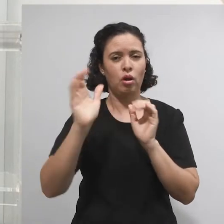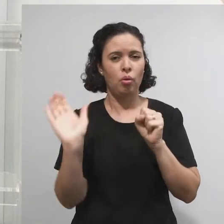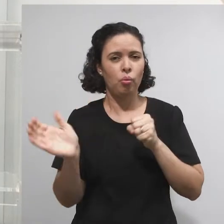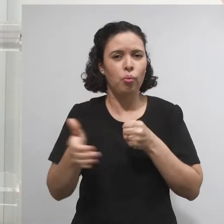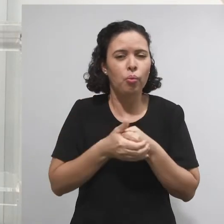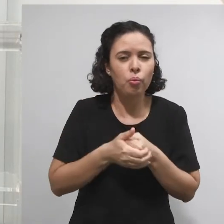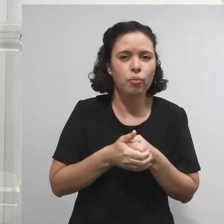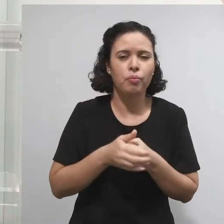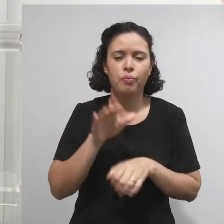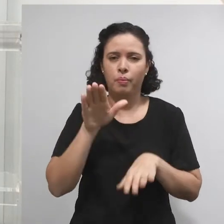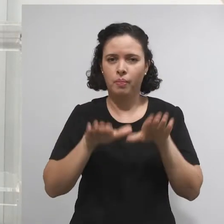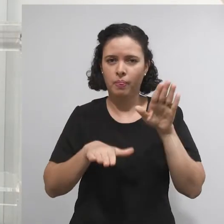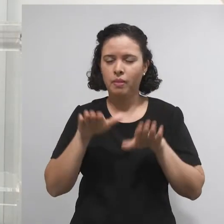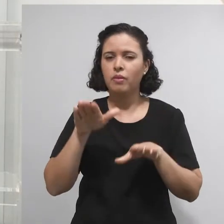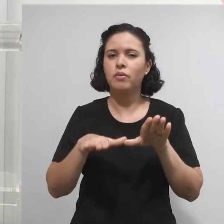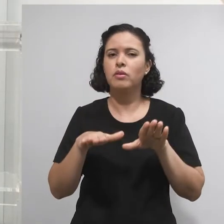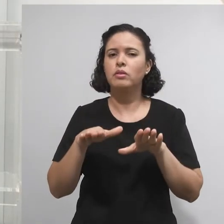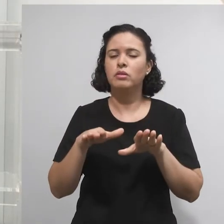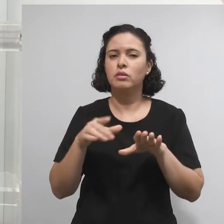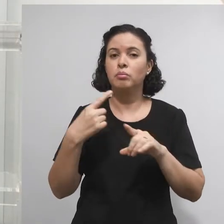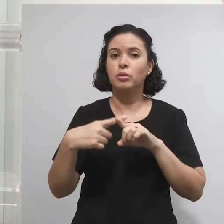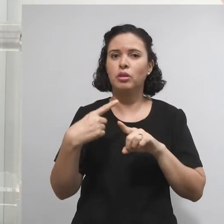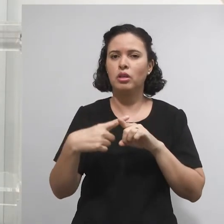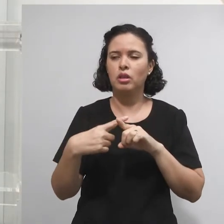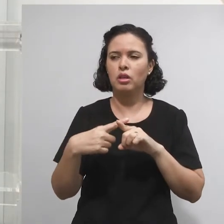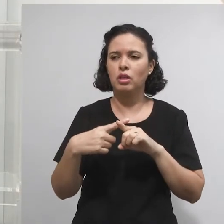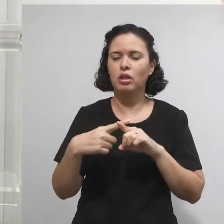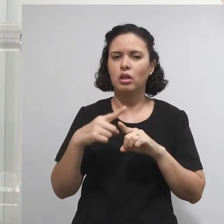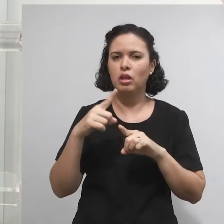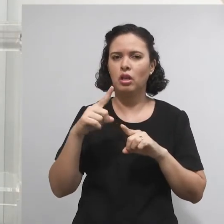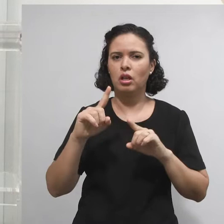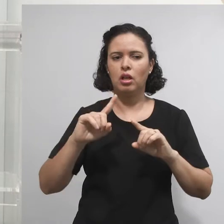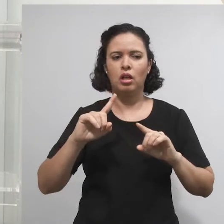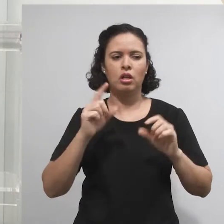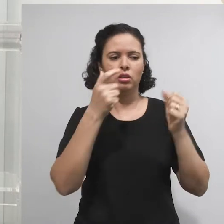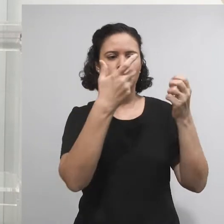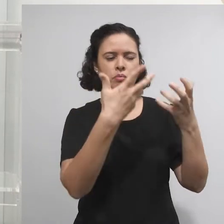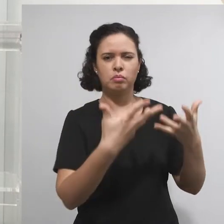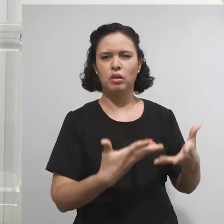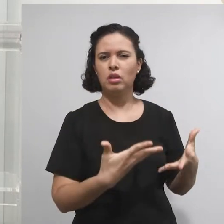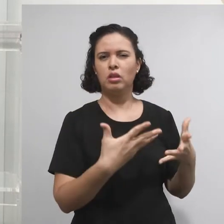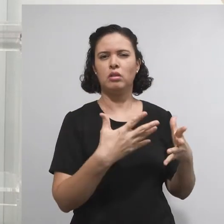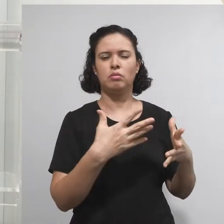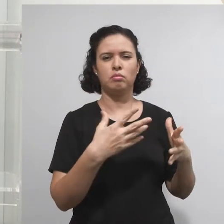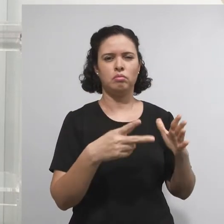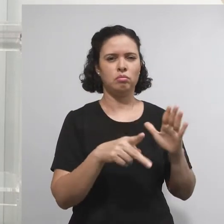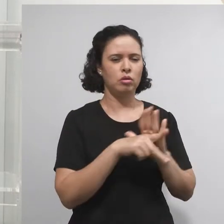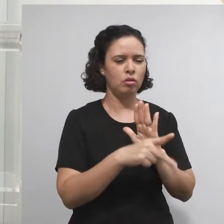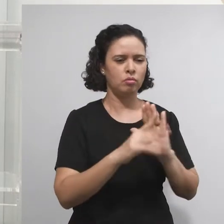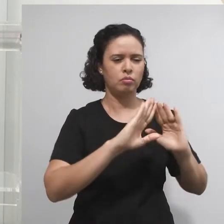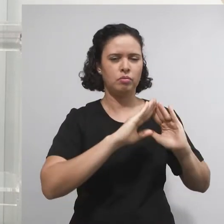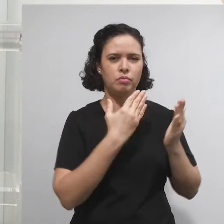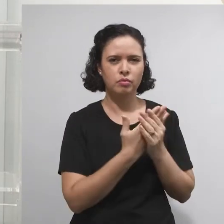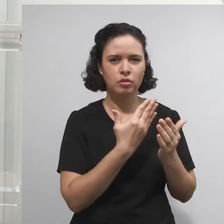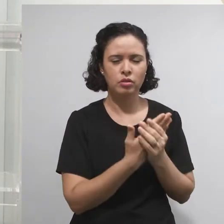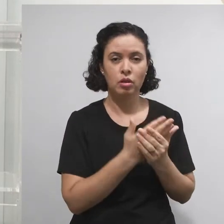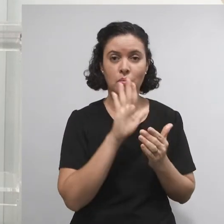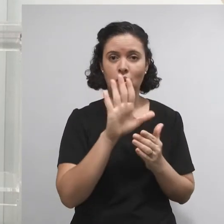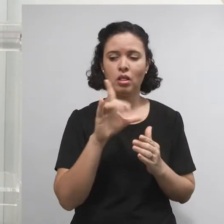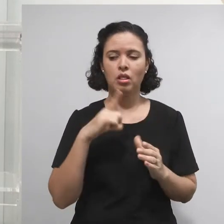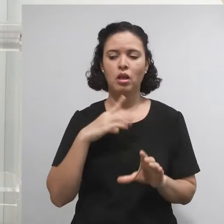às vezes ele é oculto porque ele é não declarado pela instituição, mas ele está ali inserido